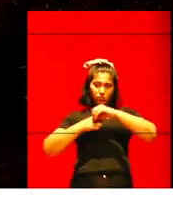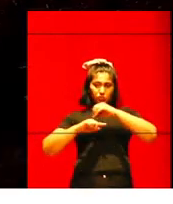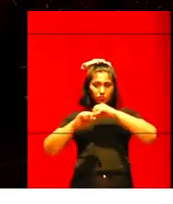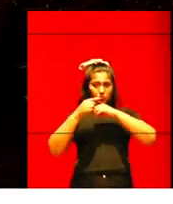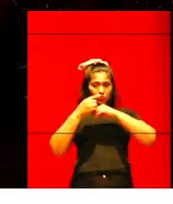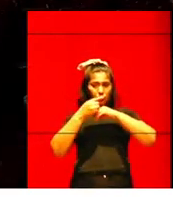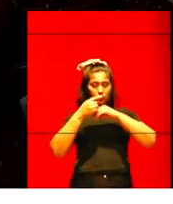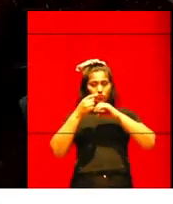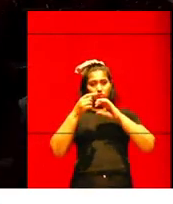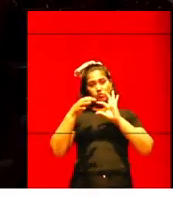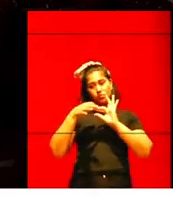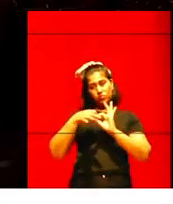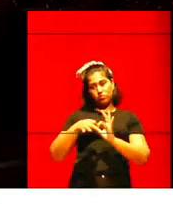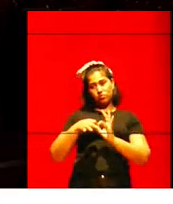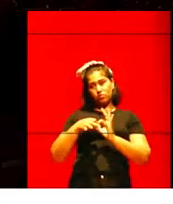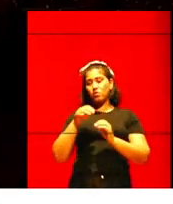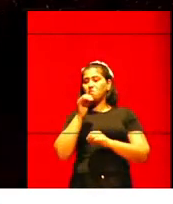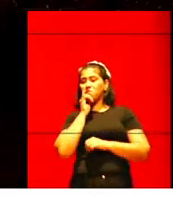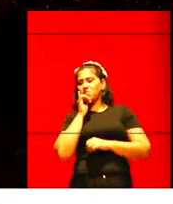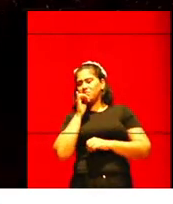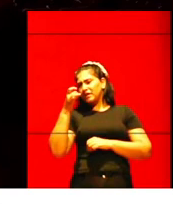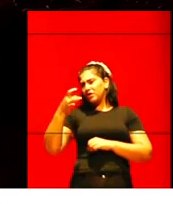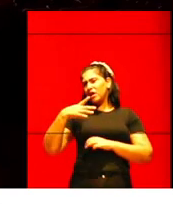os hormônios sexuais. Progesterona,